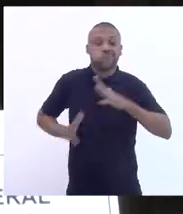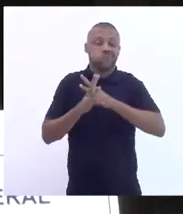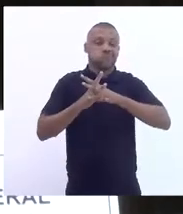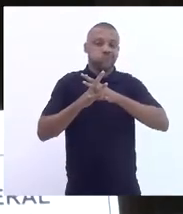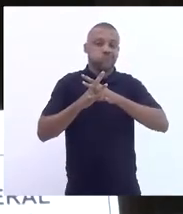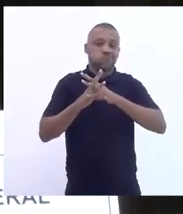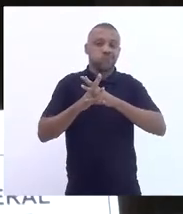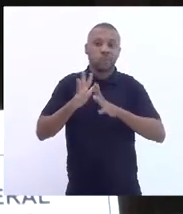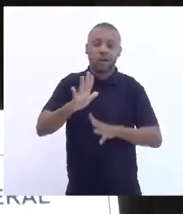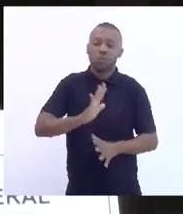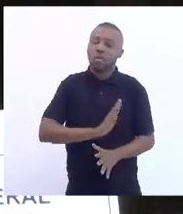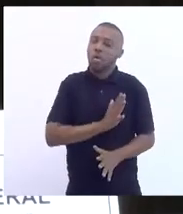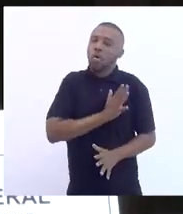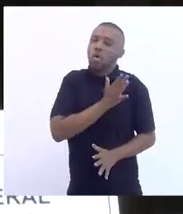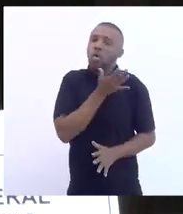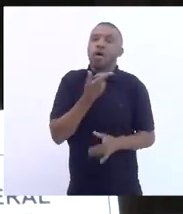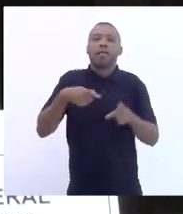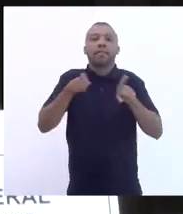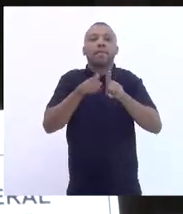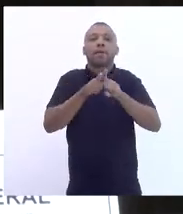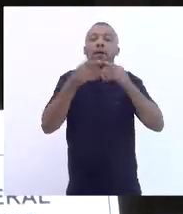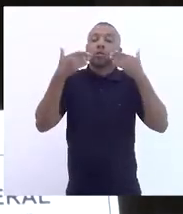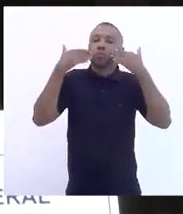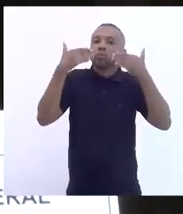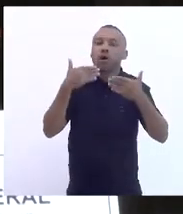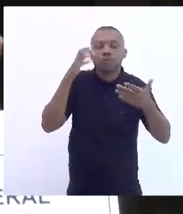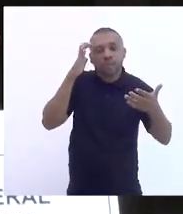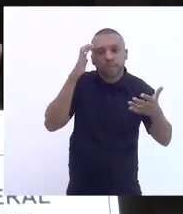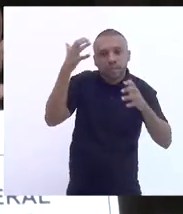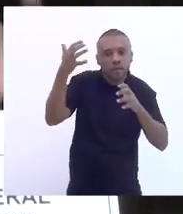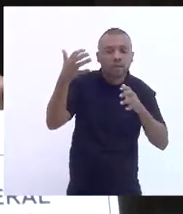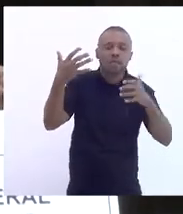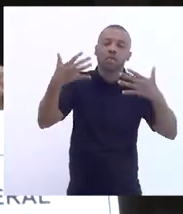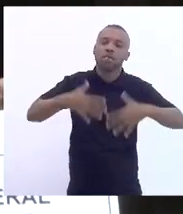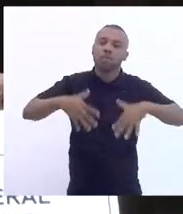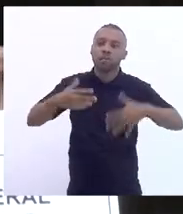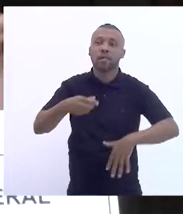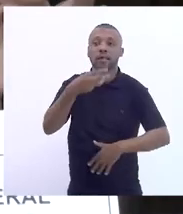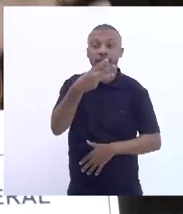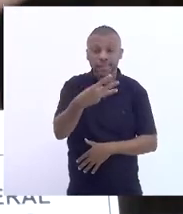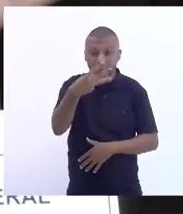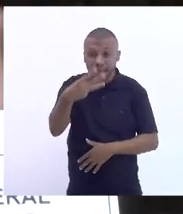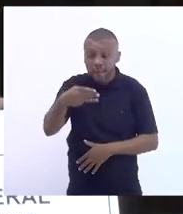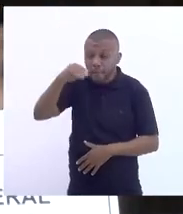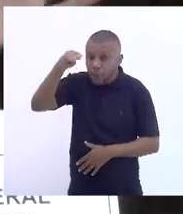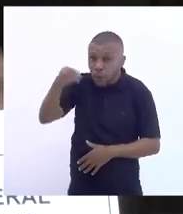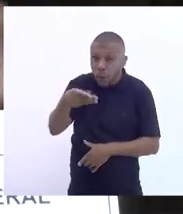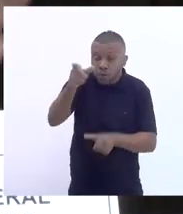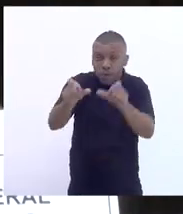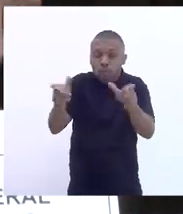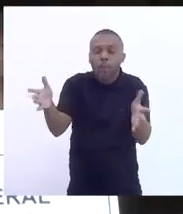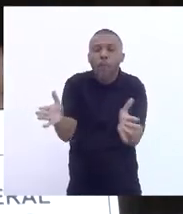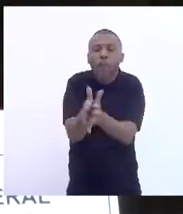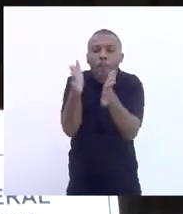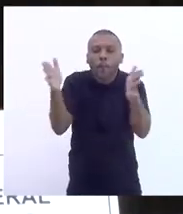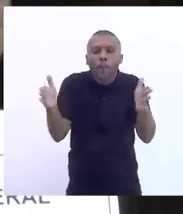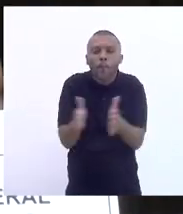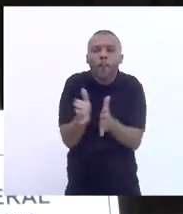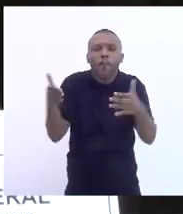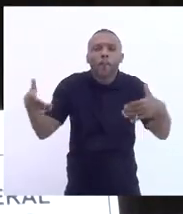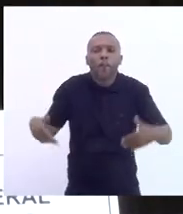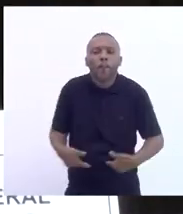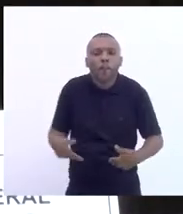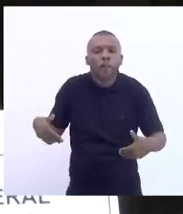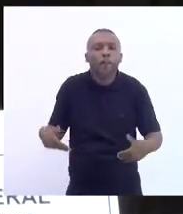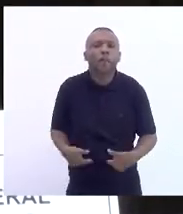o horror também se expressa no cenário dramático de 33 milhões de Famintos nós estamos falando de 33 milhões de pessoas